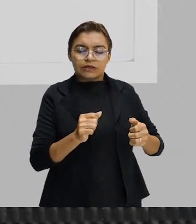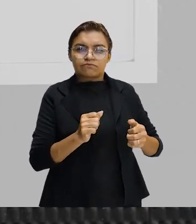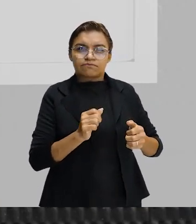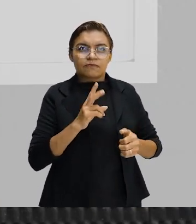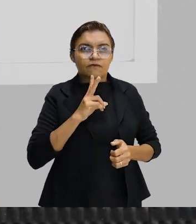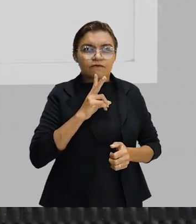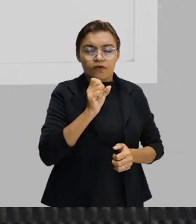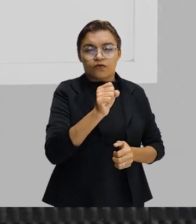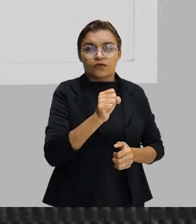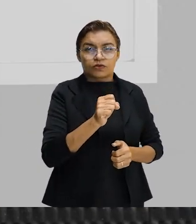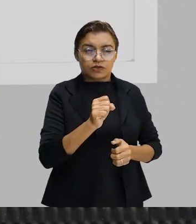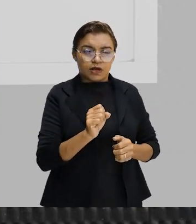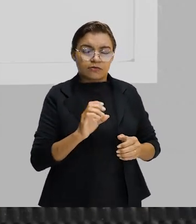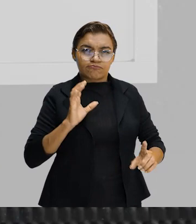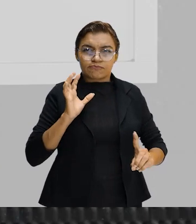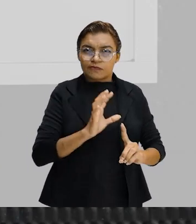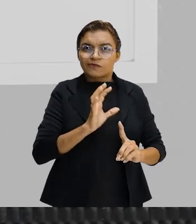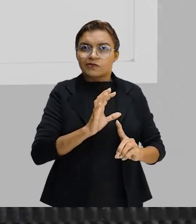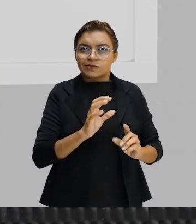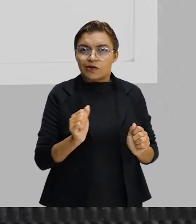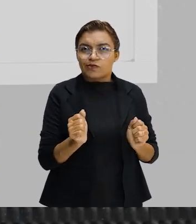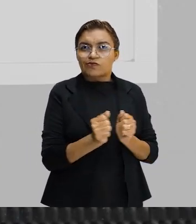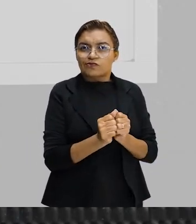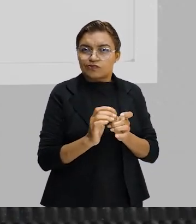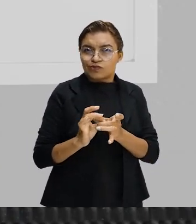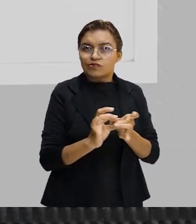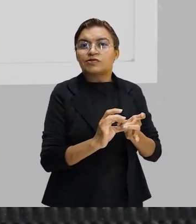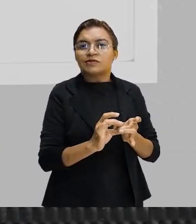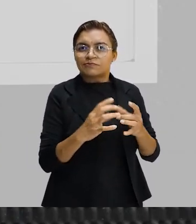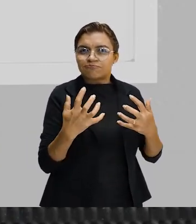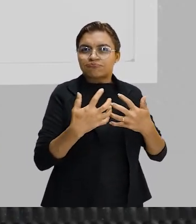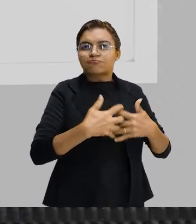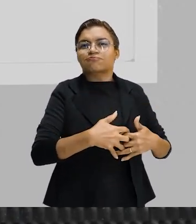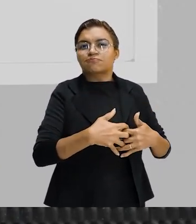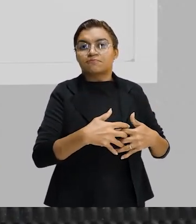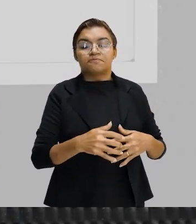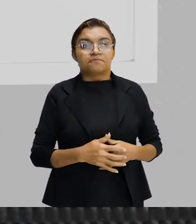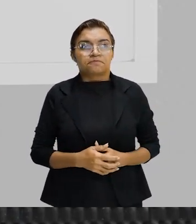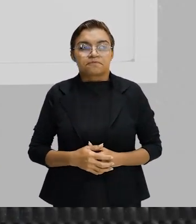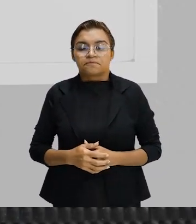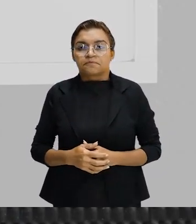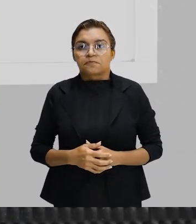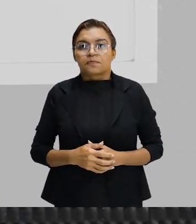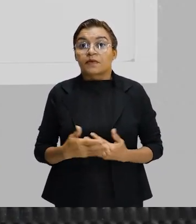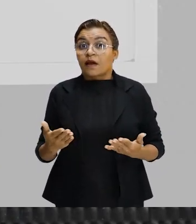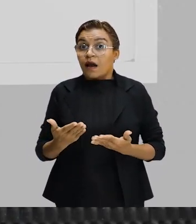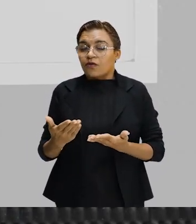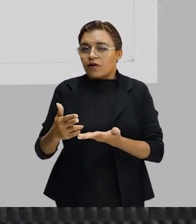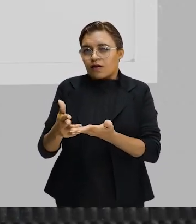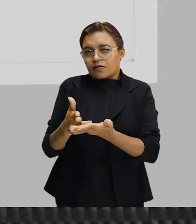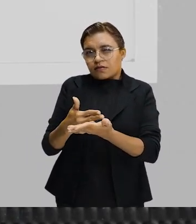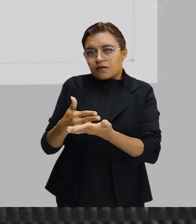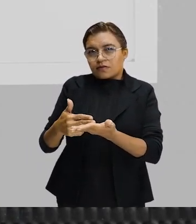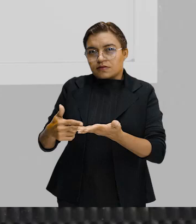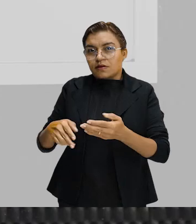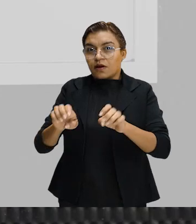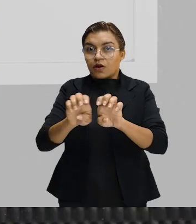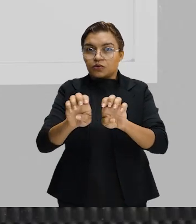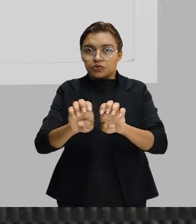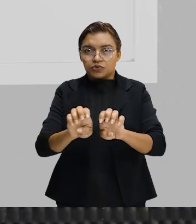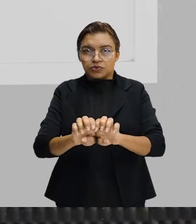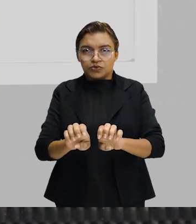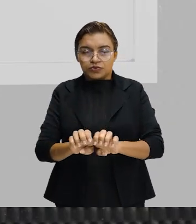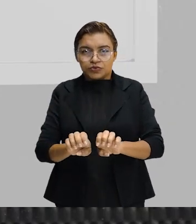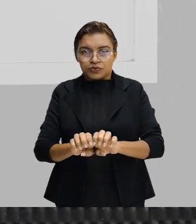acabam ficando ali unidas de fato. Então é o seguinte, vamos desenhar como é que seria uma estrutura de um